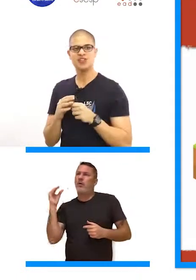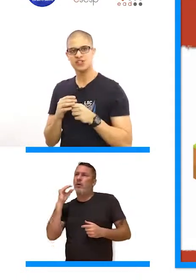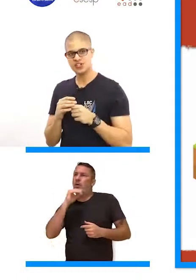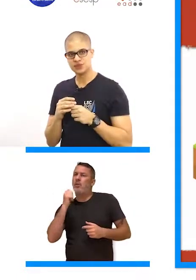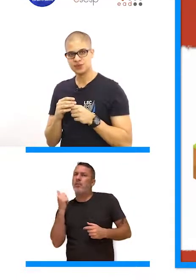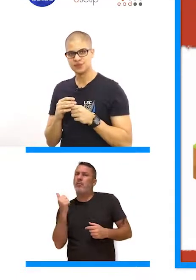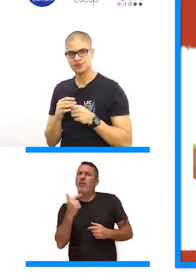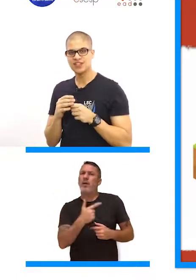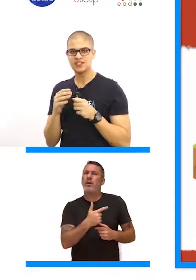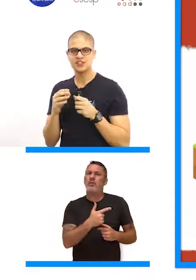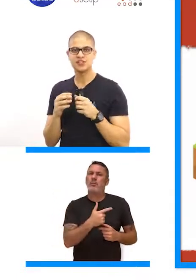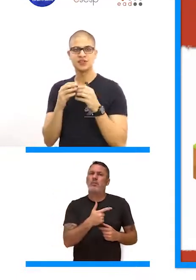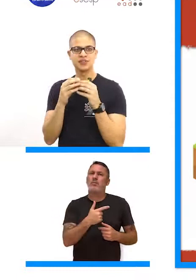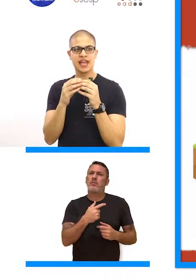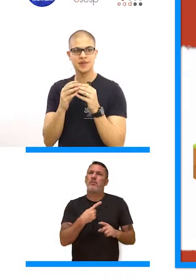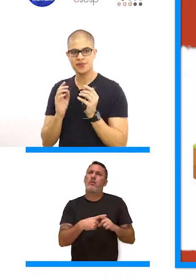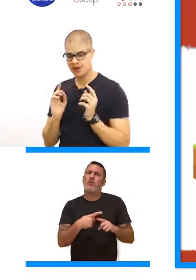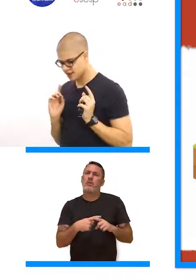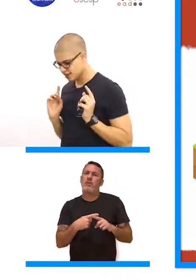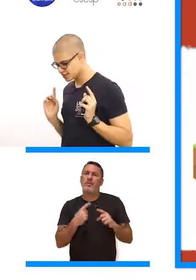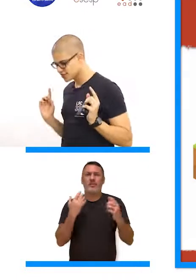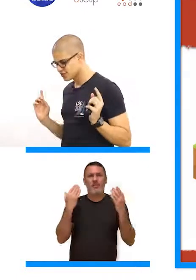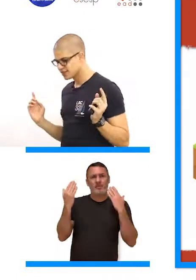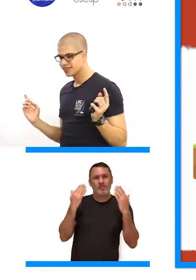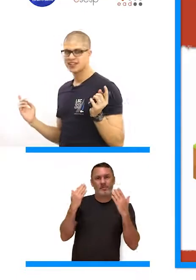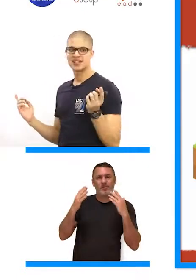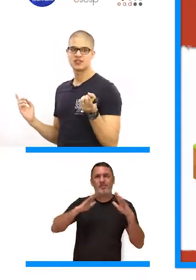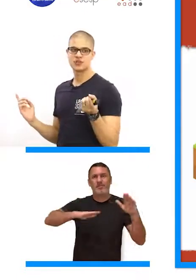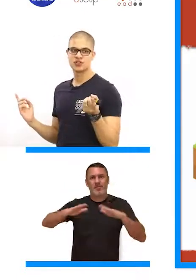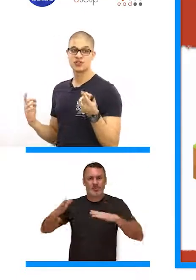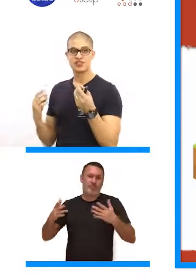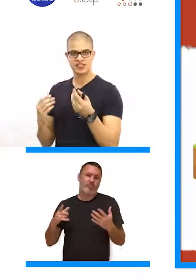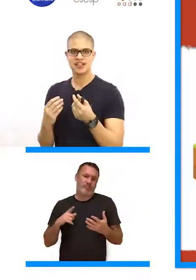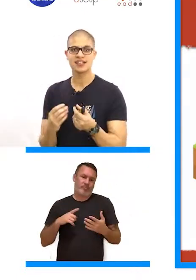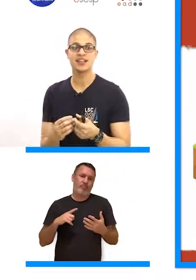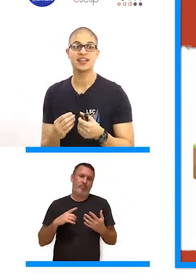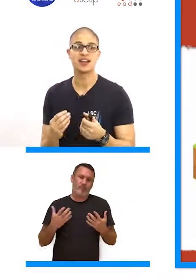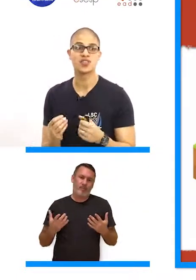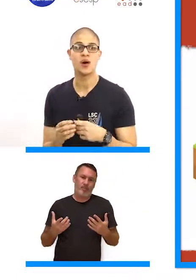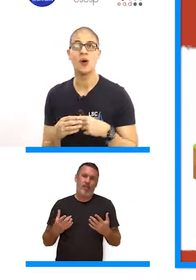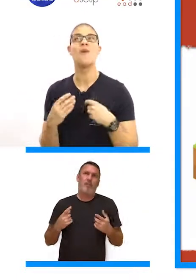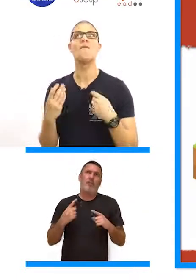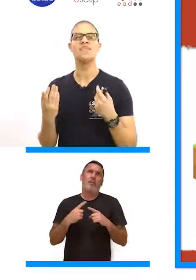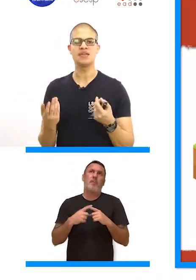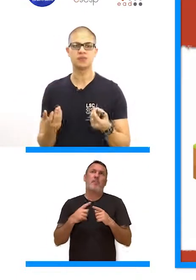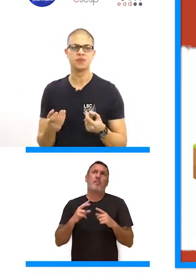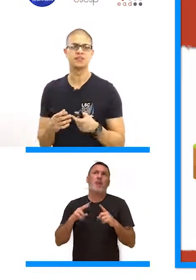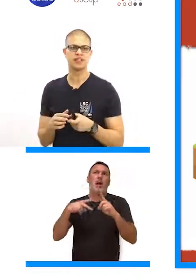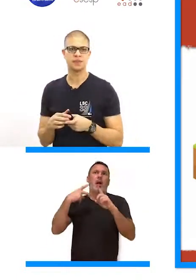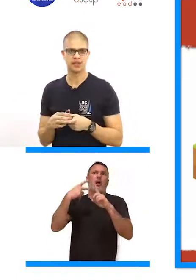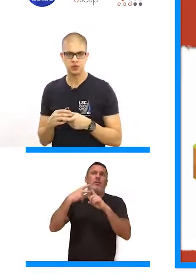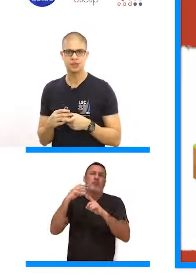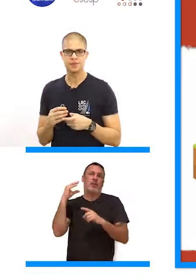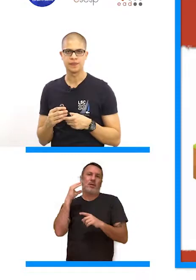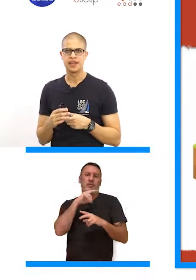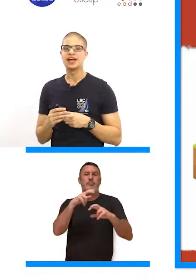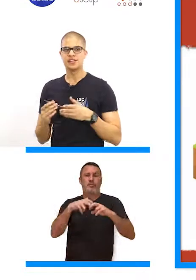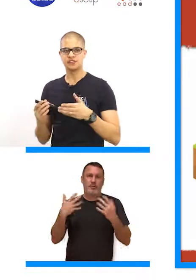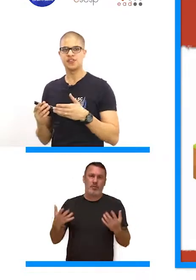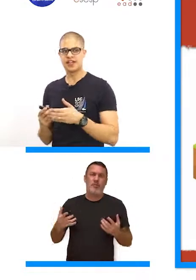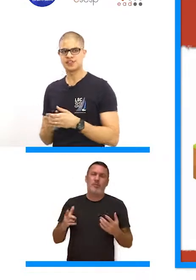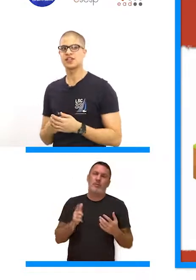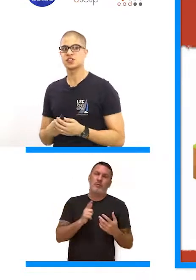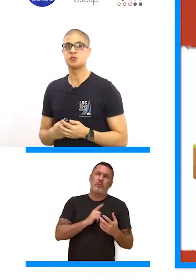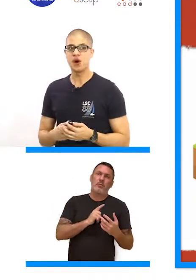nesse sentido térmico em relação às outras. Um destaque, claro, em relação ao aumento da temperatura.